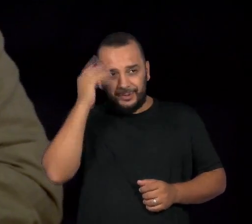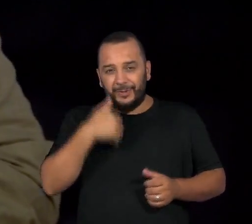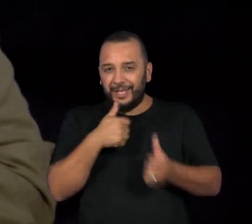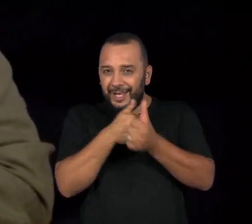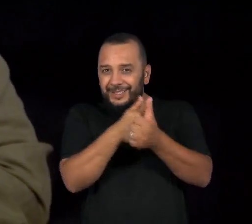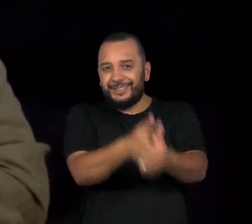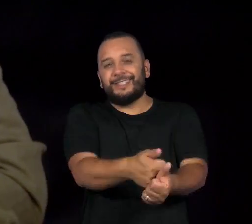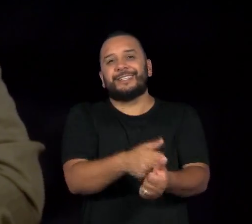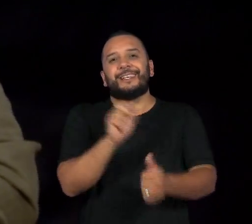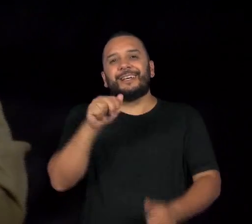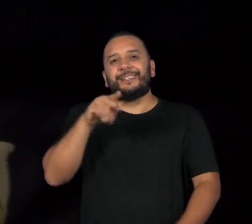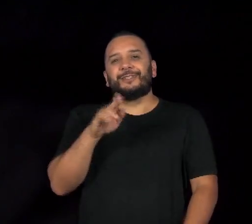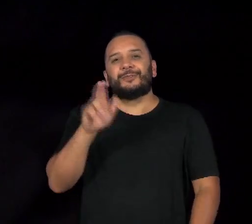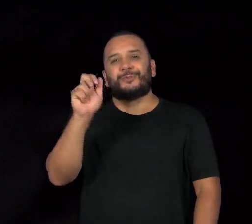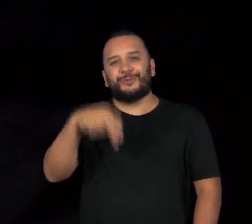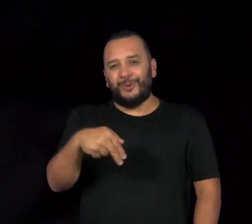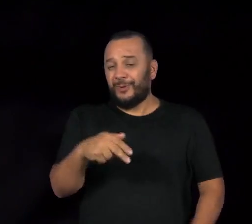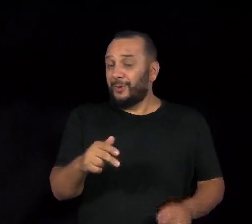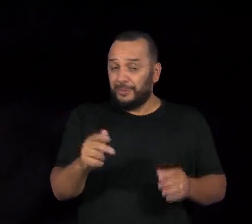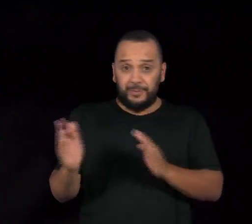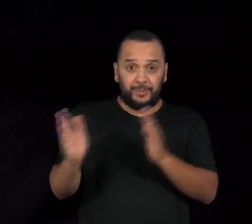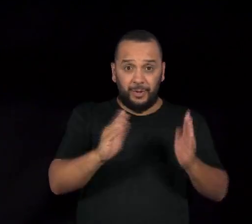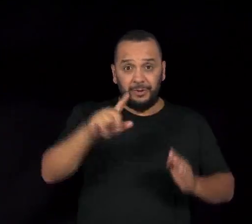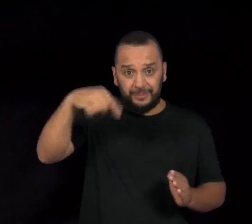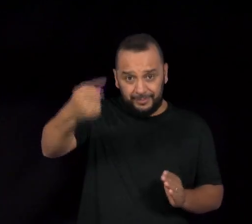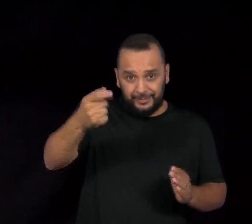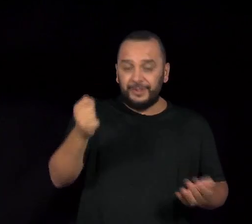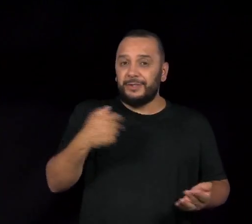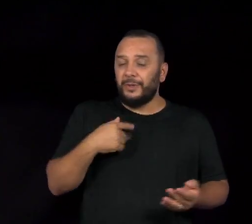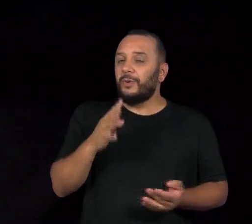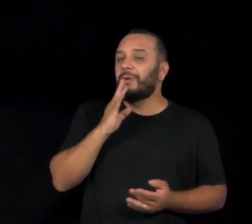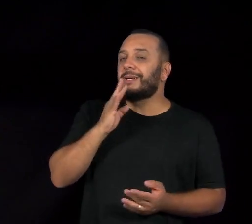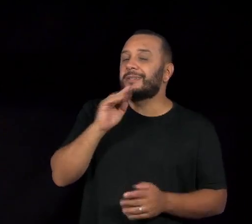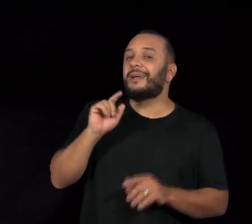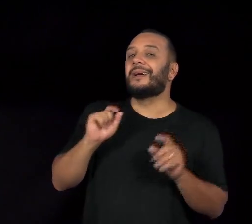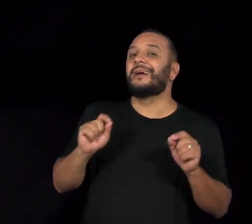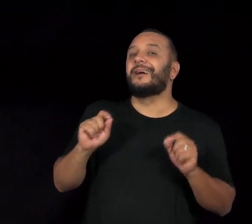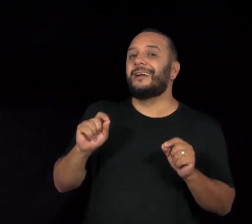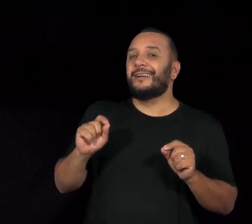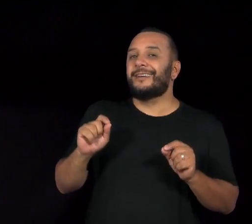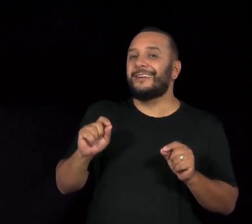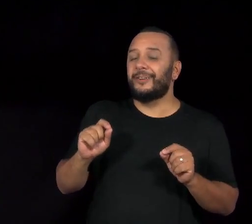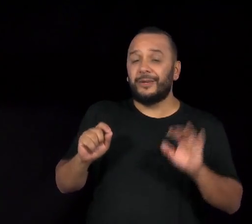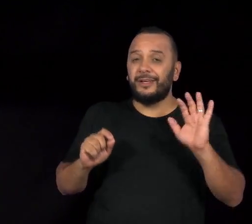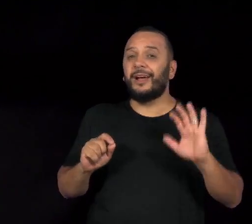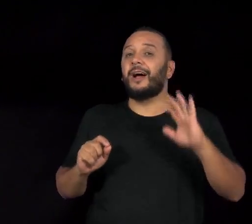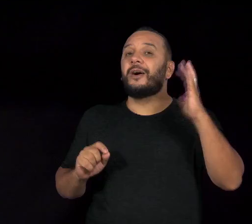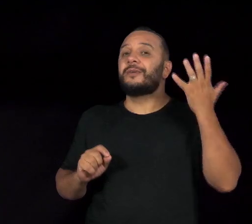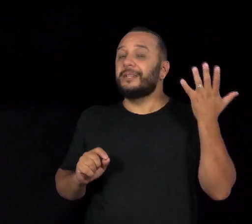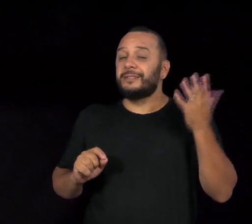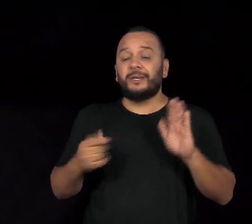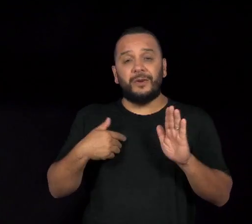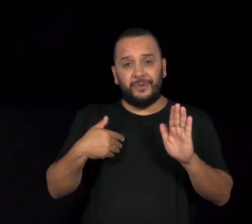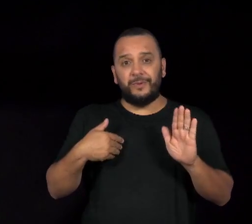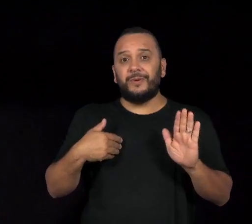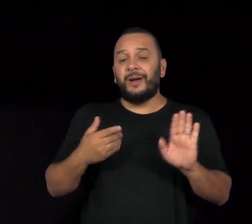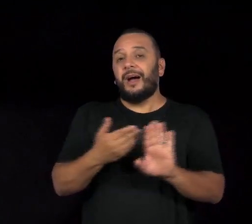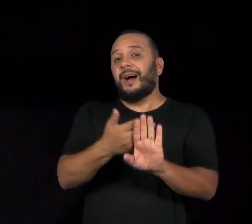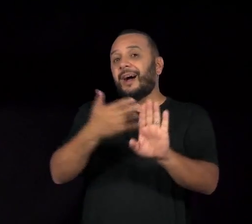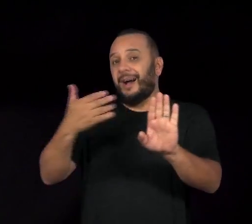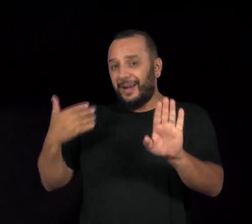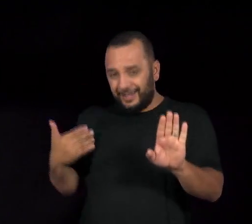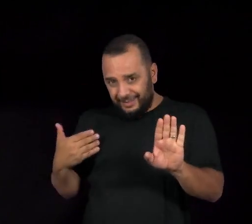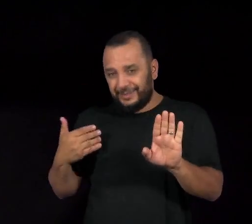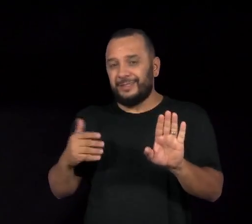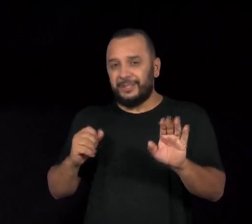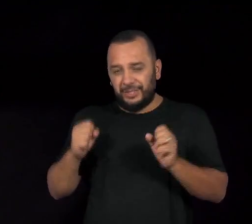trilha de Anderson Spider Silva. No próximo bloco nós vamos conhecer melhor o que aconteceu antes do octógono.